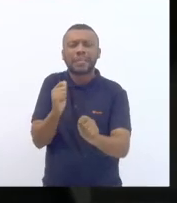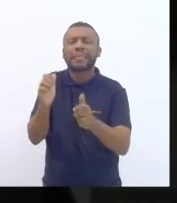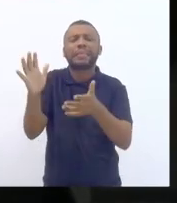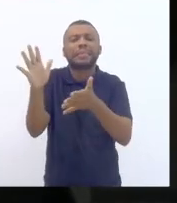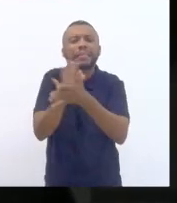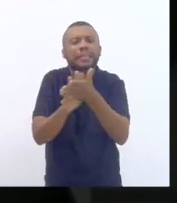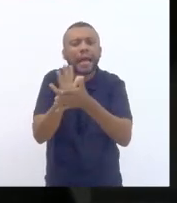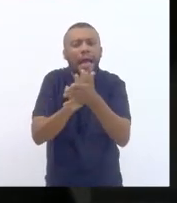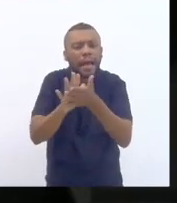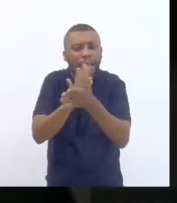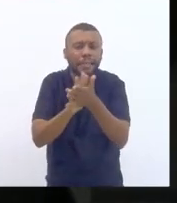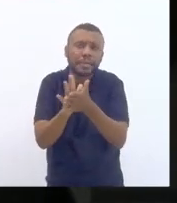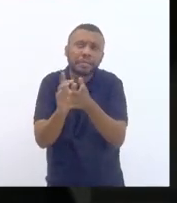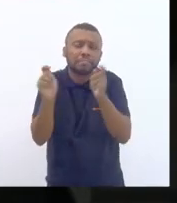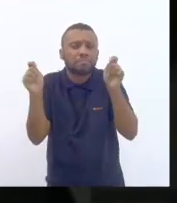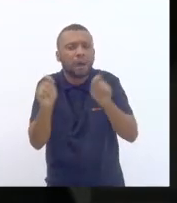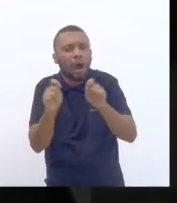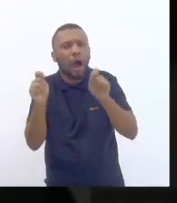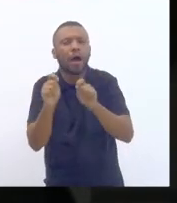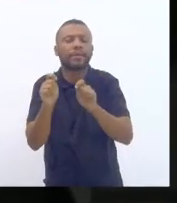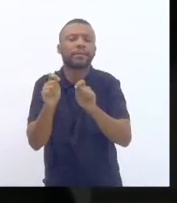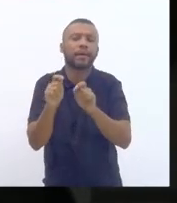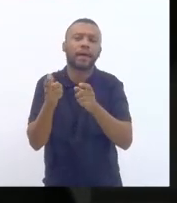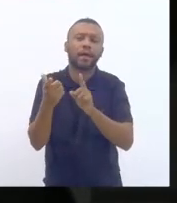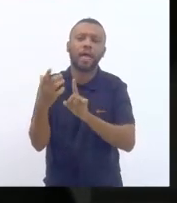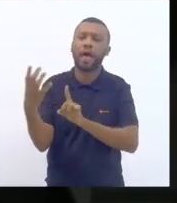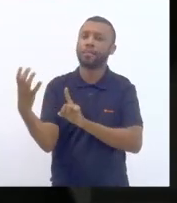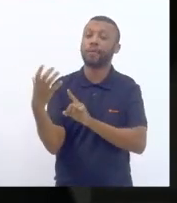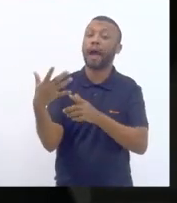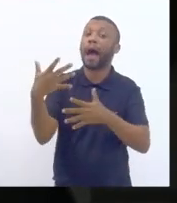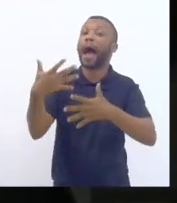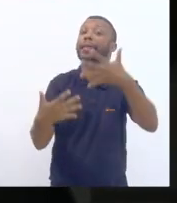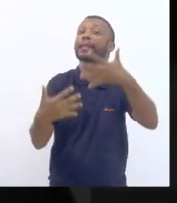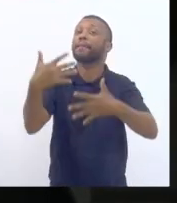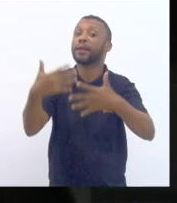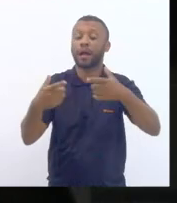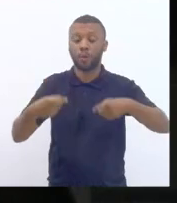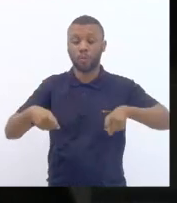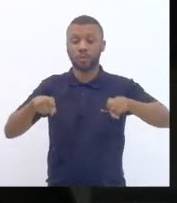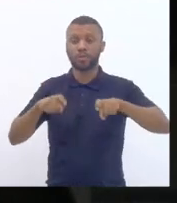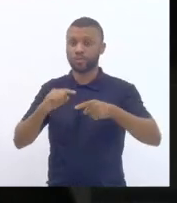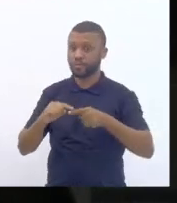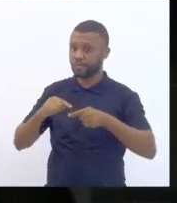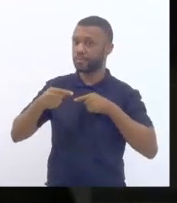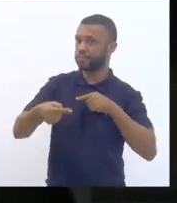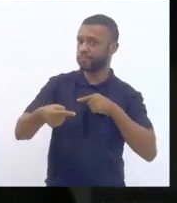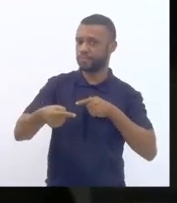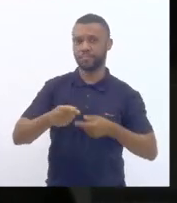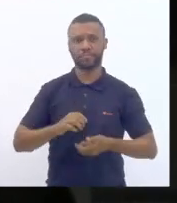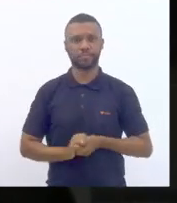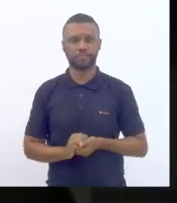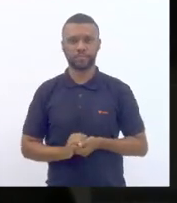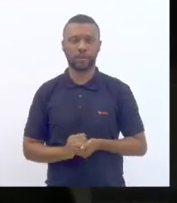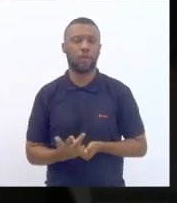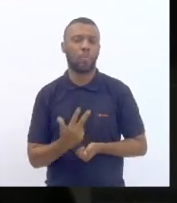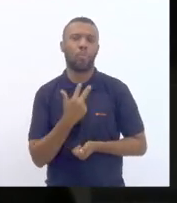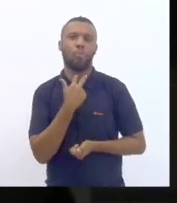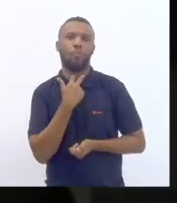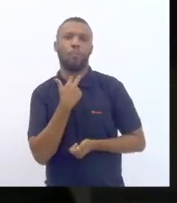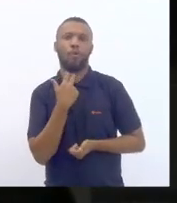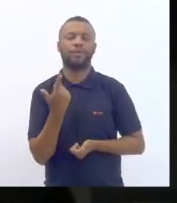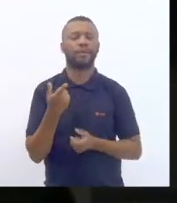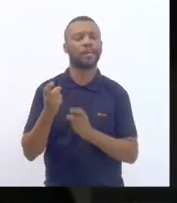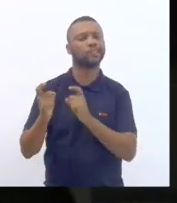que possa afetar o exercício seguinte e não pode ser